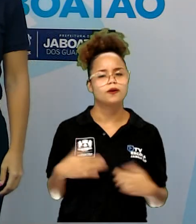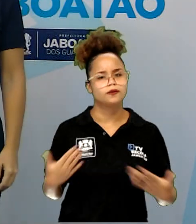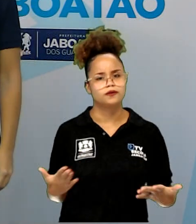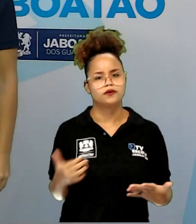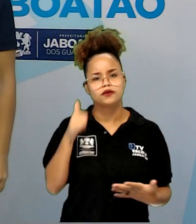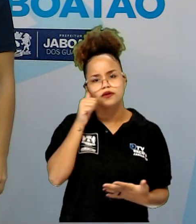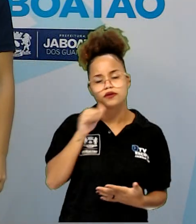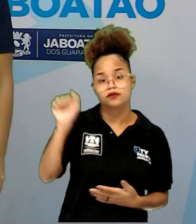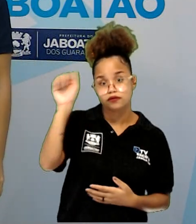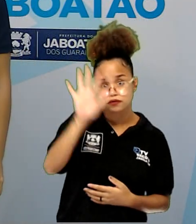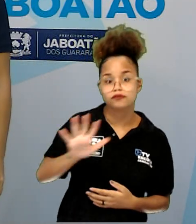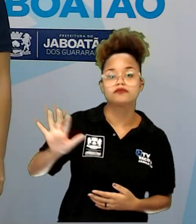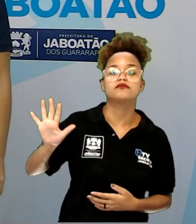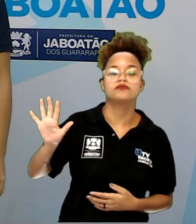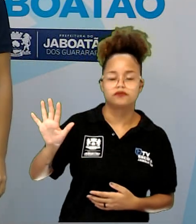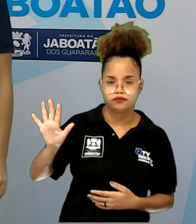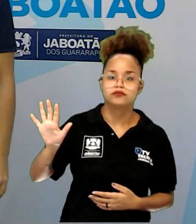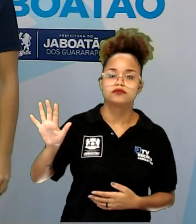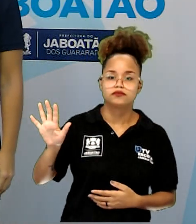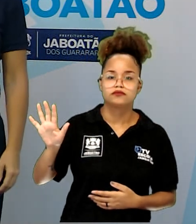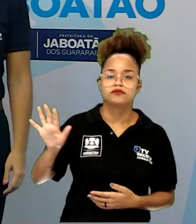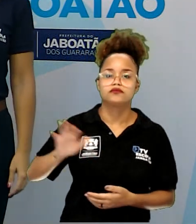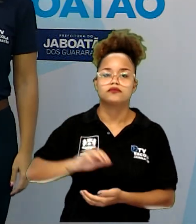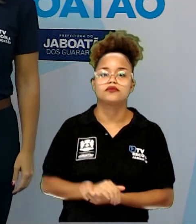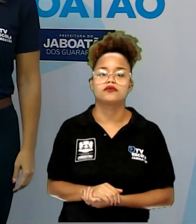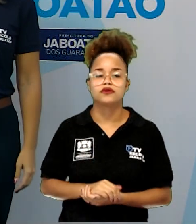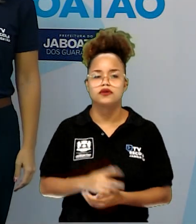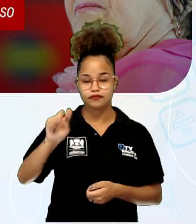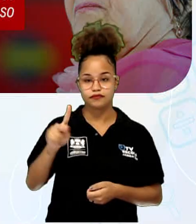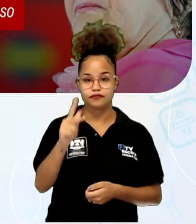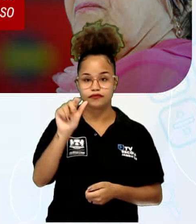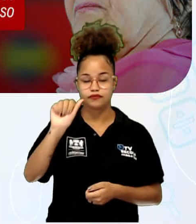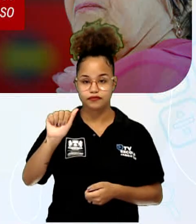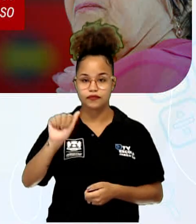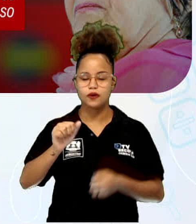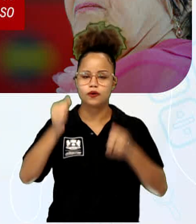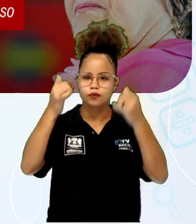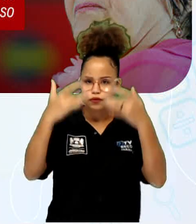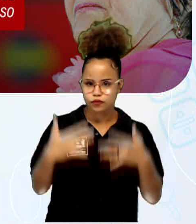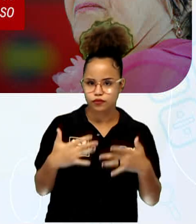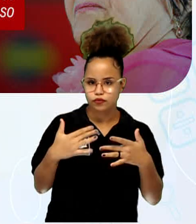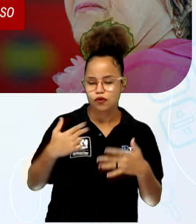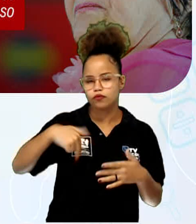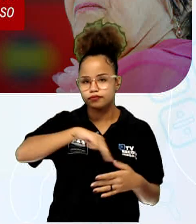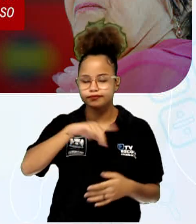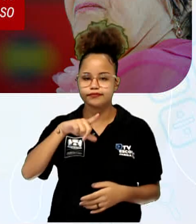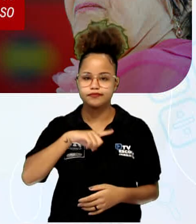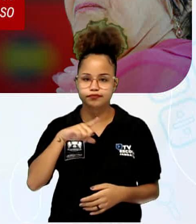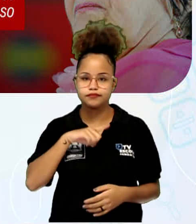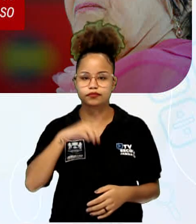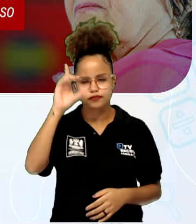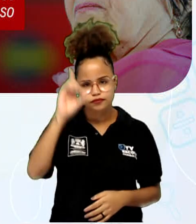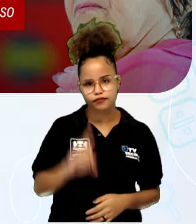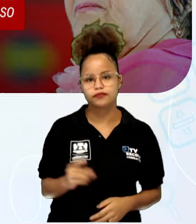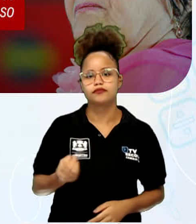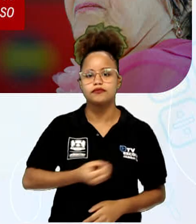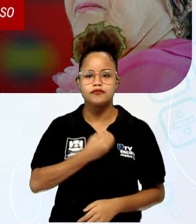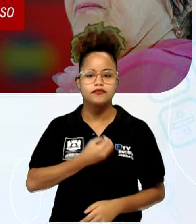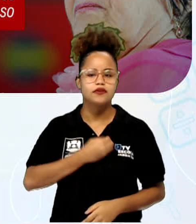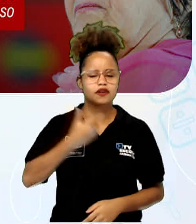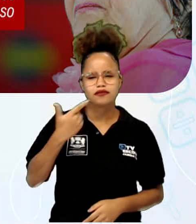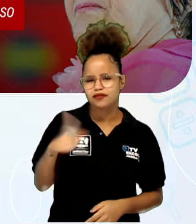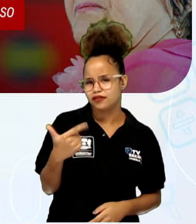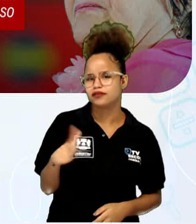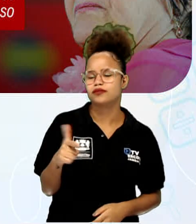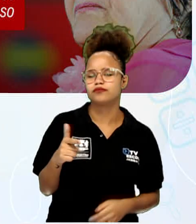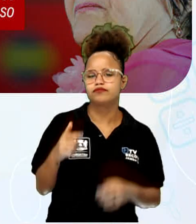aqui na tela, aqui na imagem, ela disse o seguinte: temos o direito de viver sem violência e